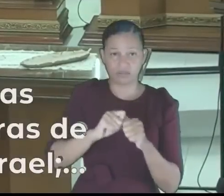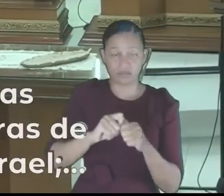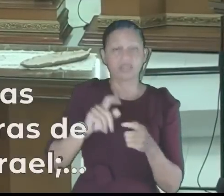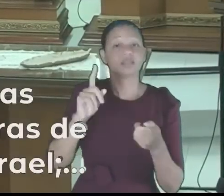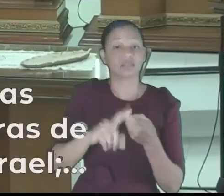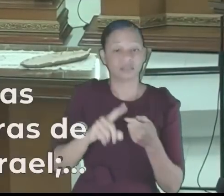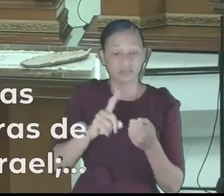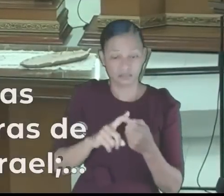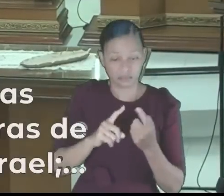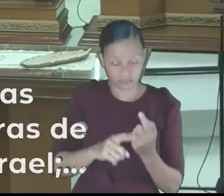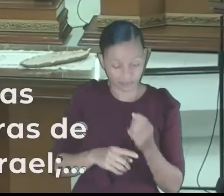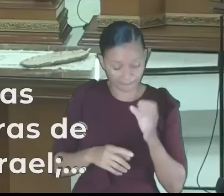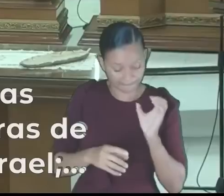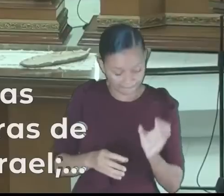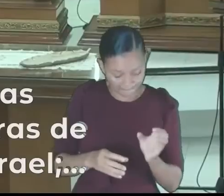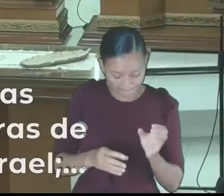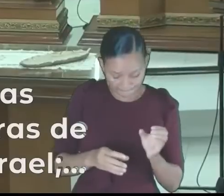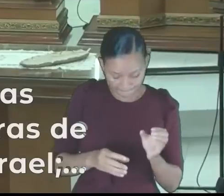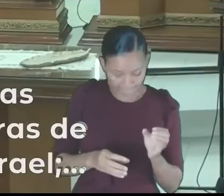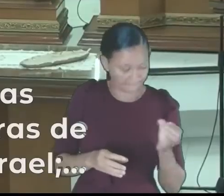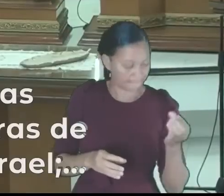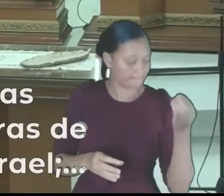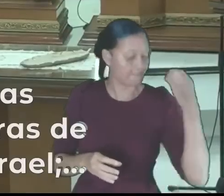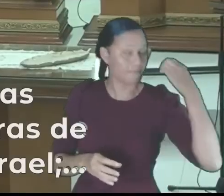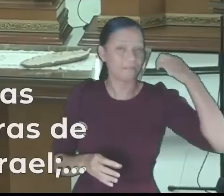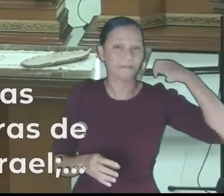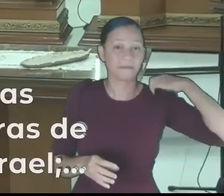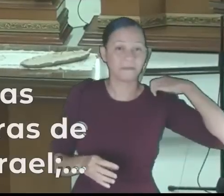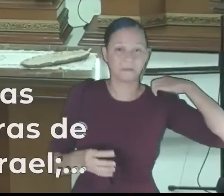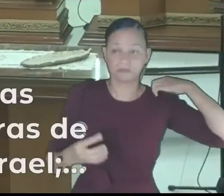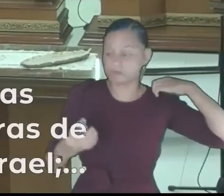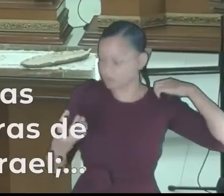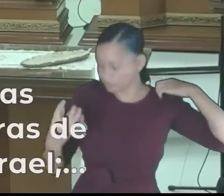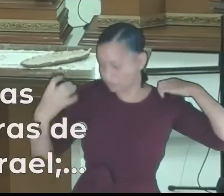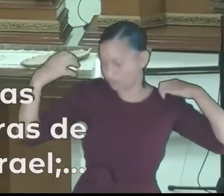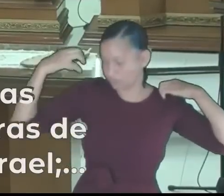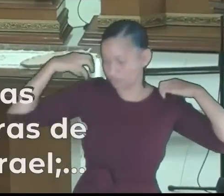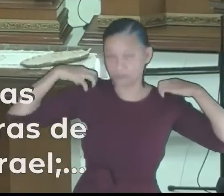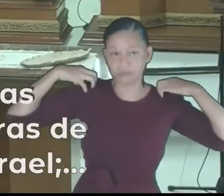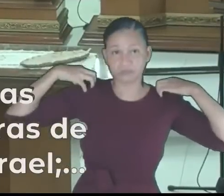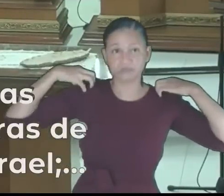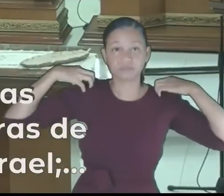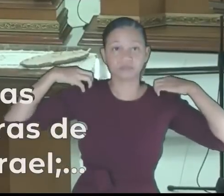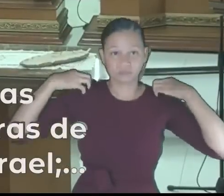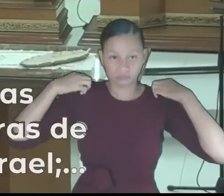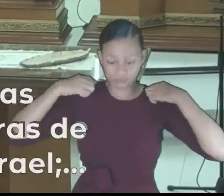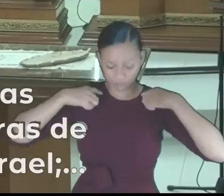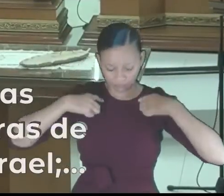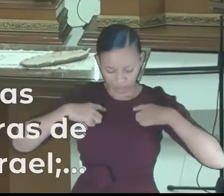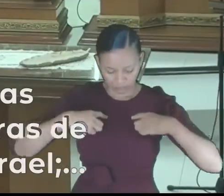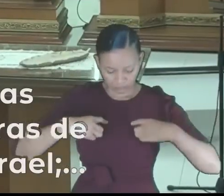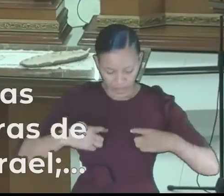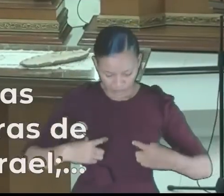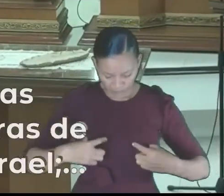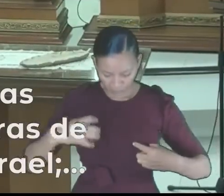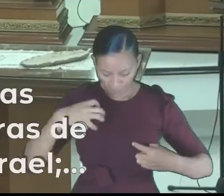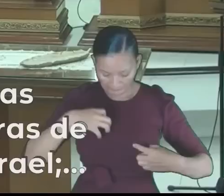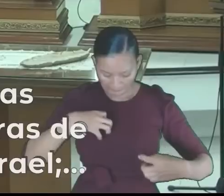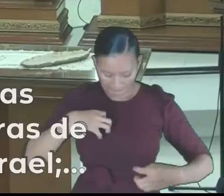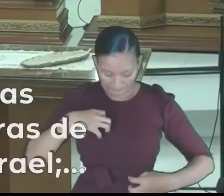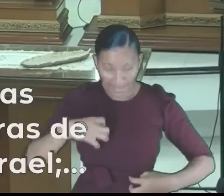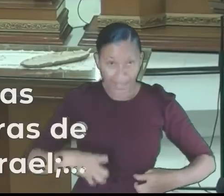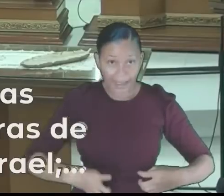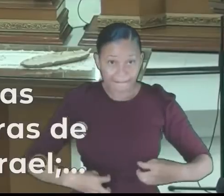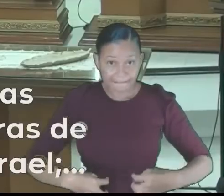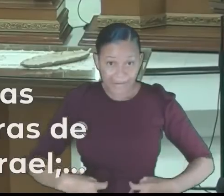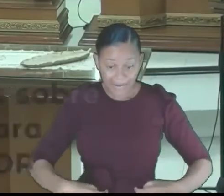as 2 pedras nas ombreiras do éfode, por pedras de memória para os